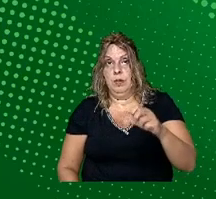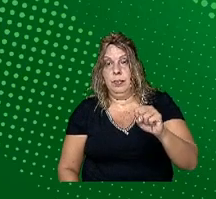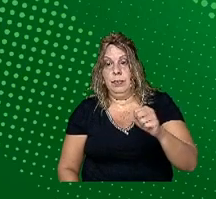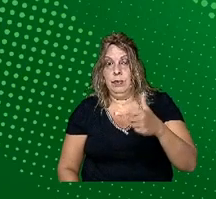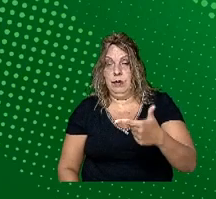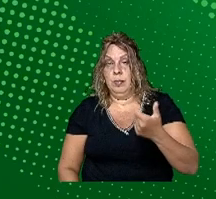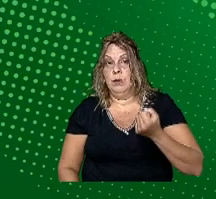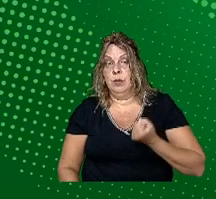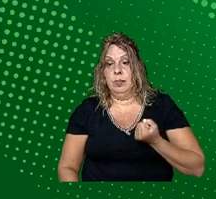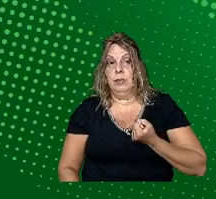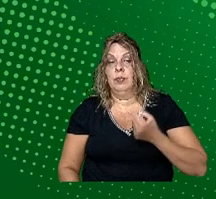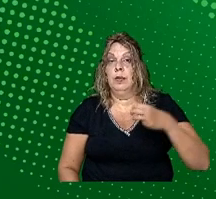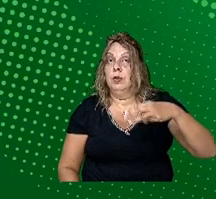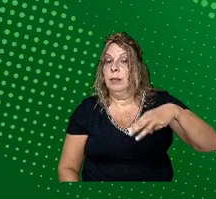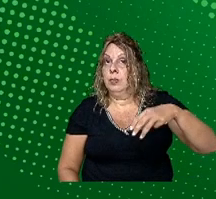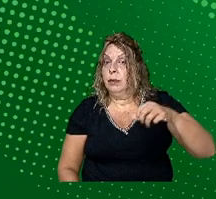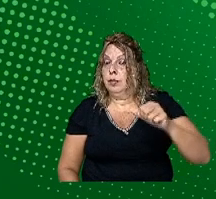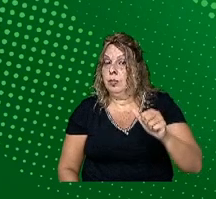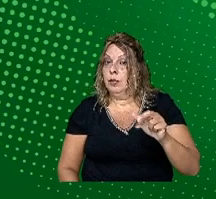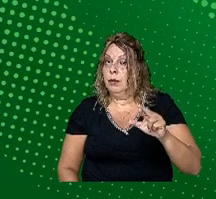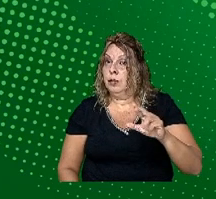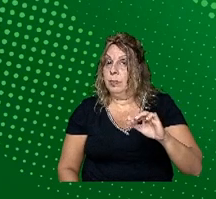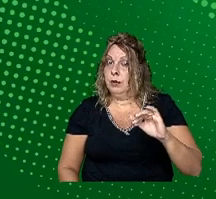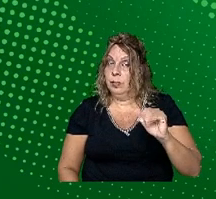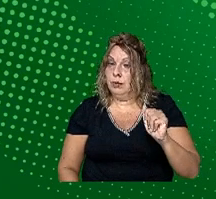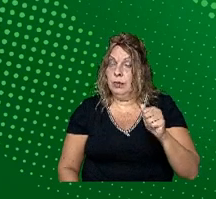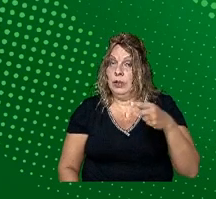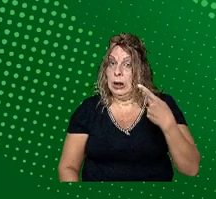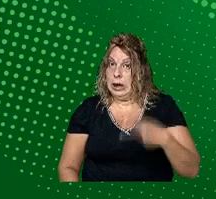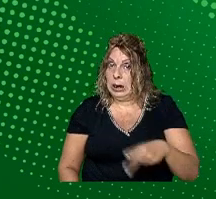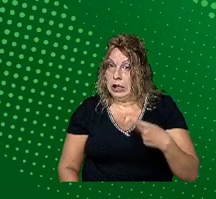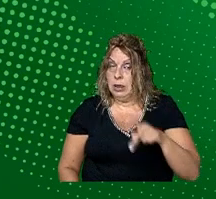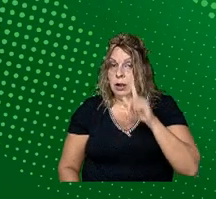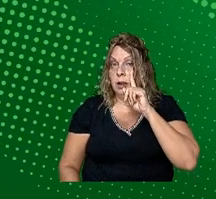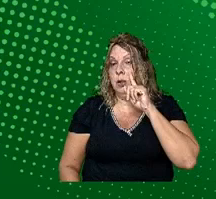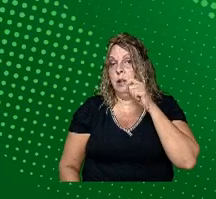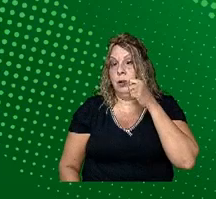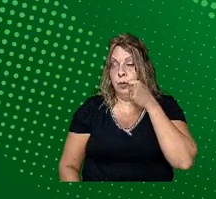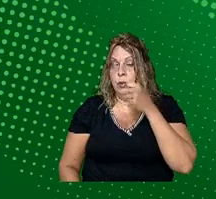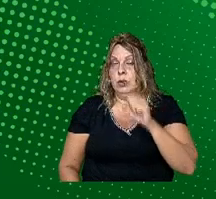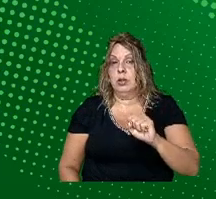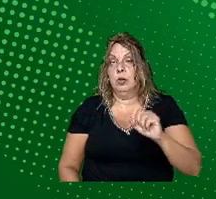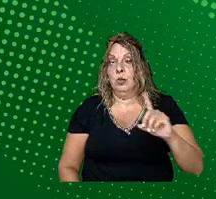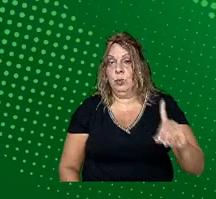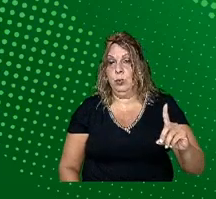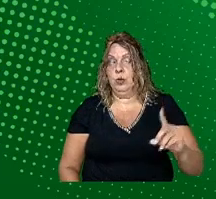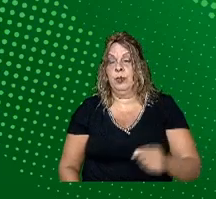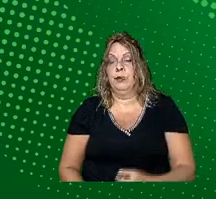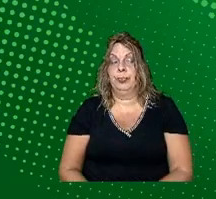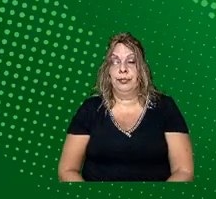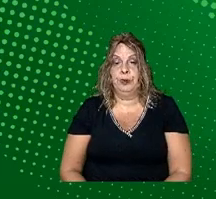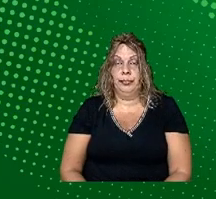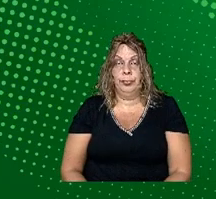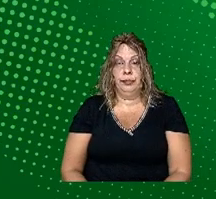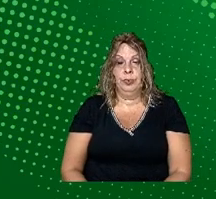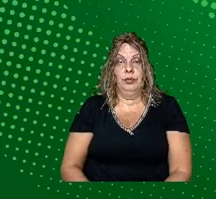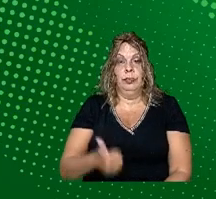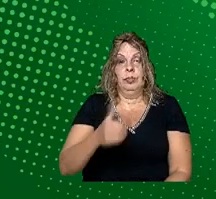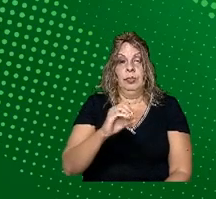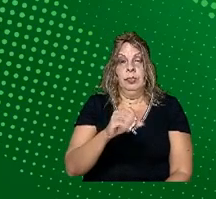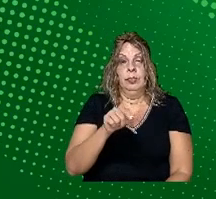197582, é a numeração da Maria José Vieira da Silva, aqui de Aracaju, Santos do Moel Bairro, a Cris Bispo, a Pé Quente, da Regional Siqueira Campos.